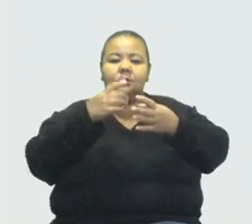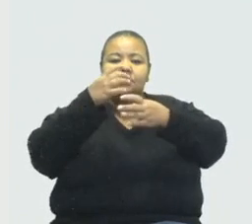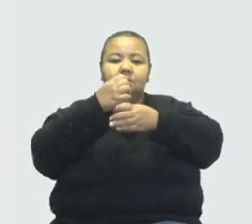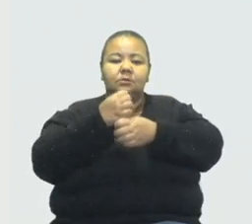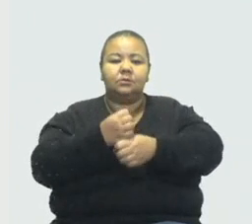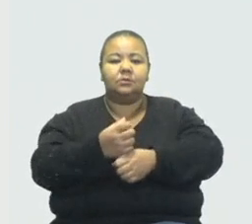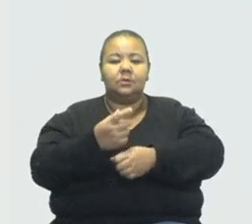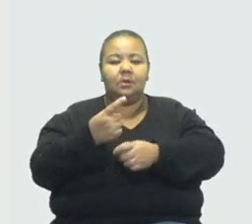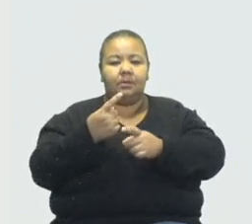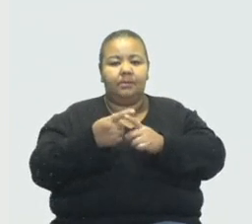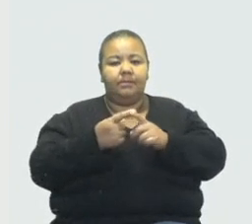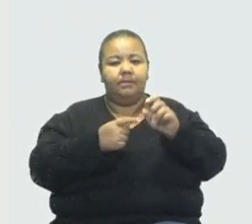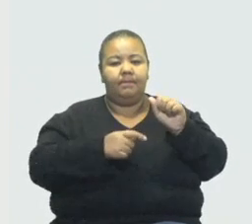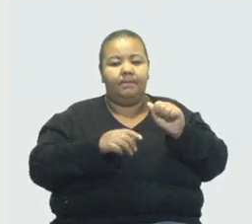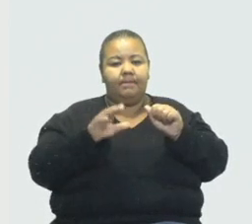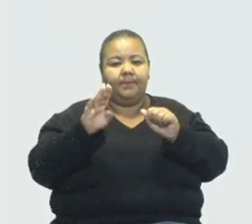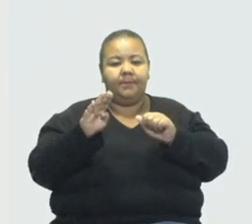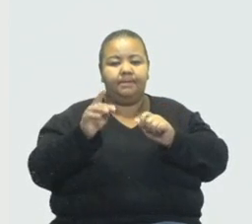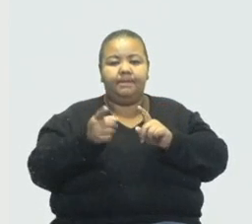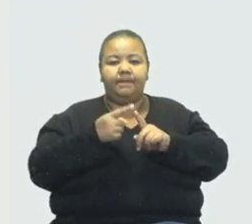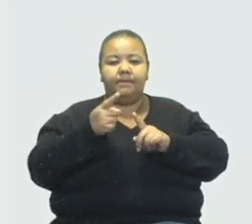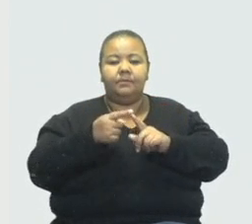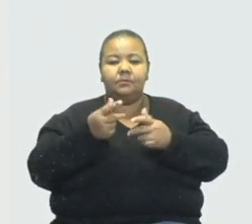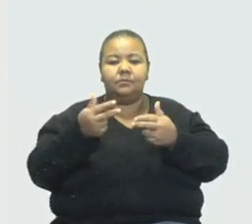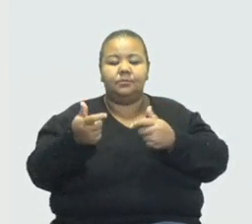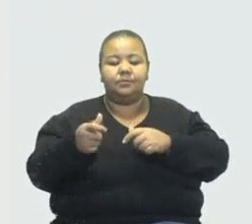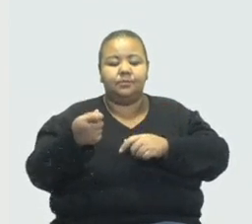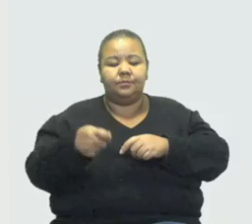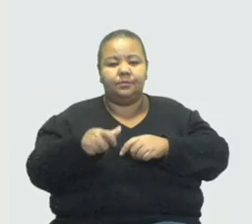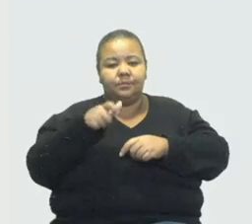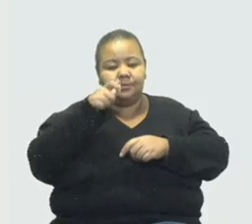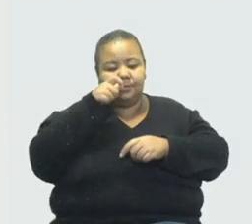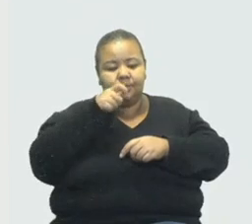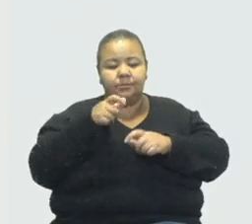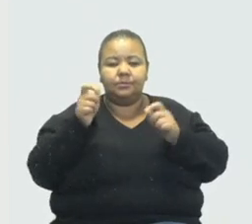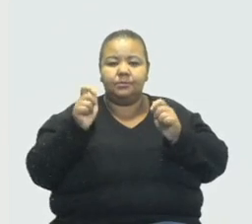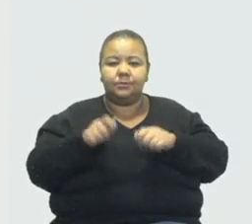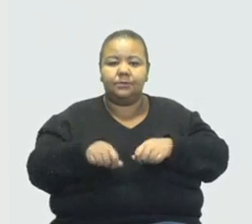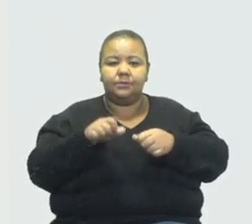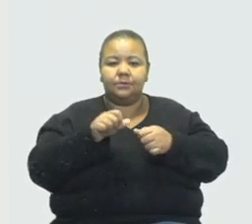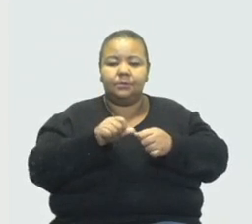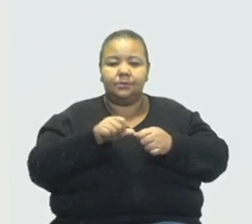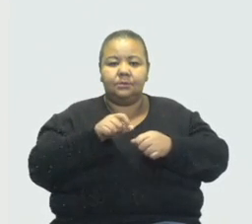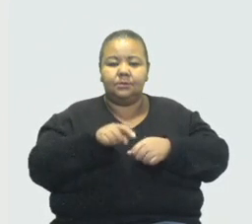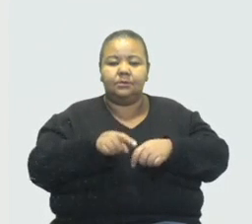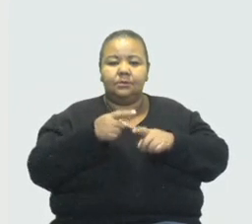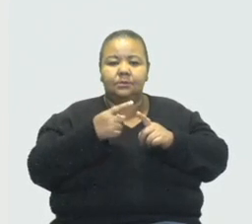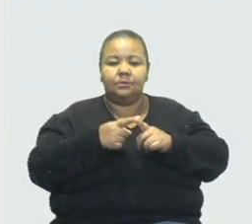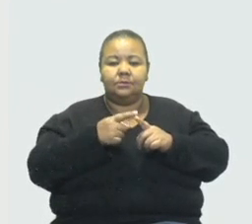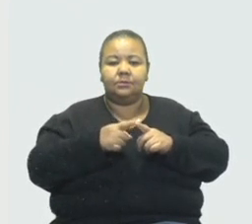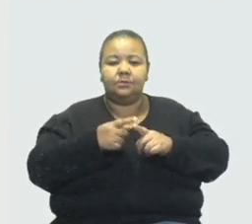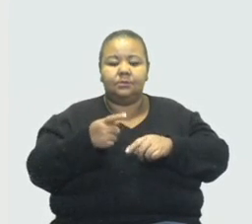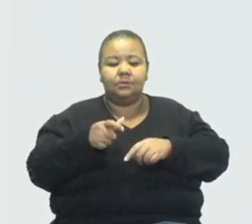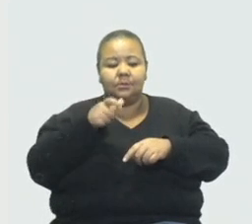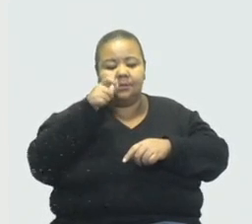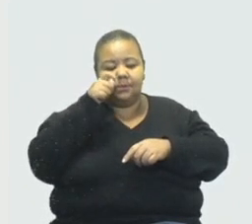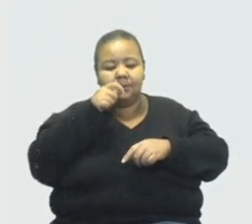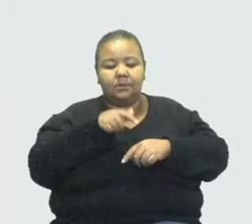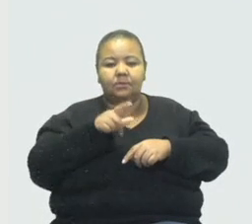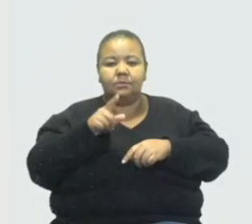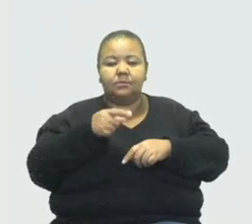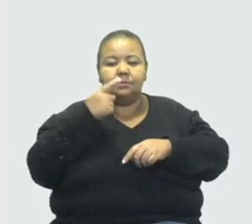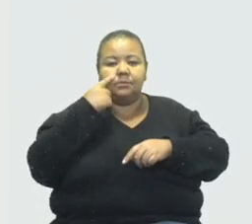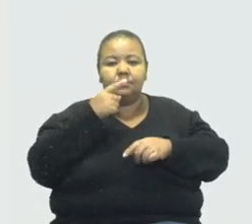produto AB. Primeira coisa, temos que verificar se é possível realizar esse produto. Para verificar isso, a gente